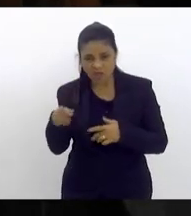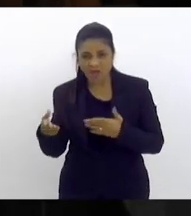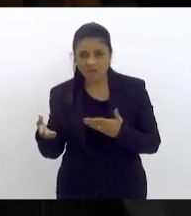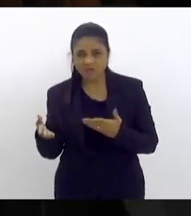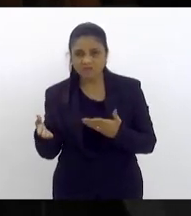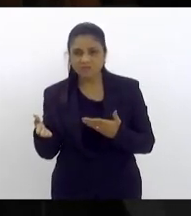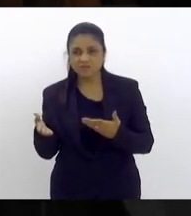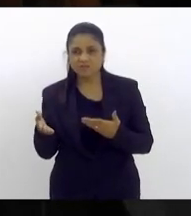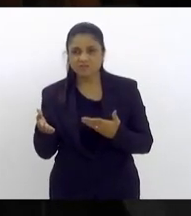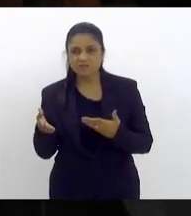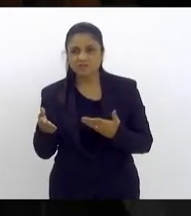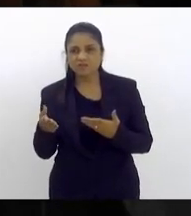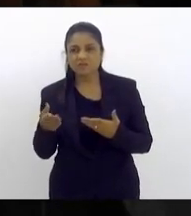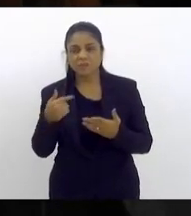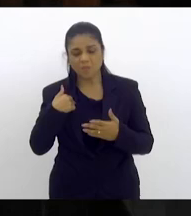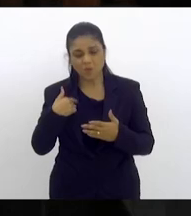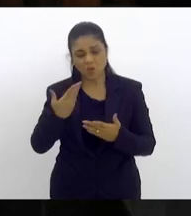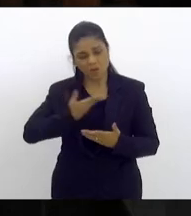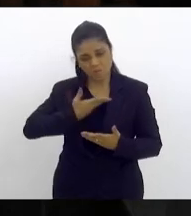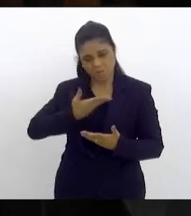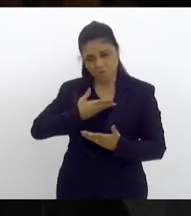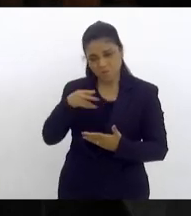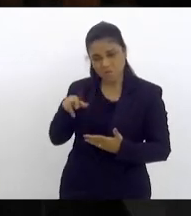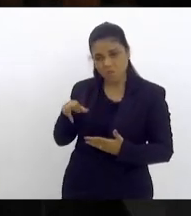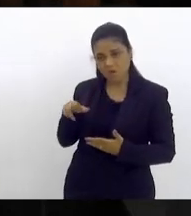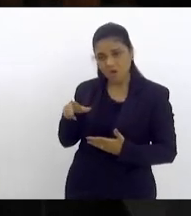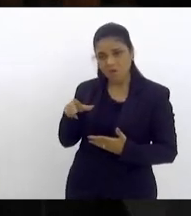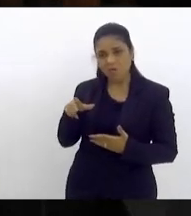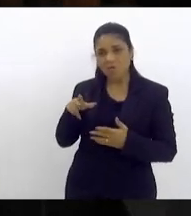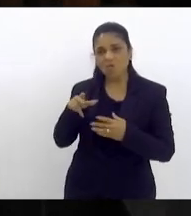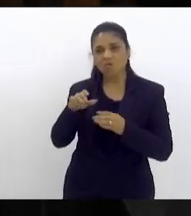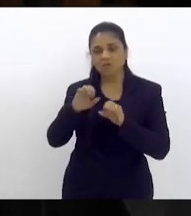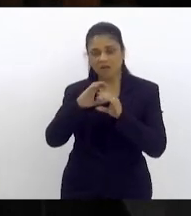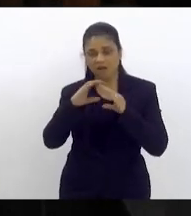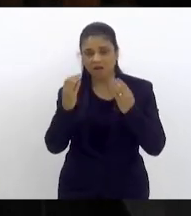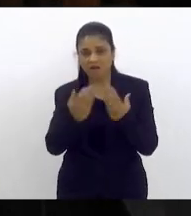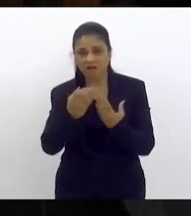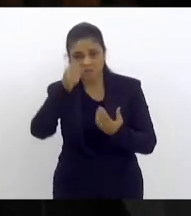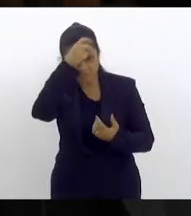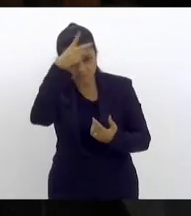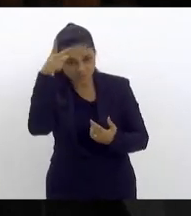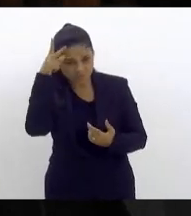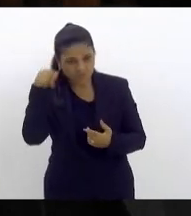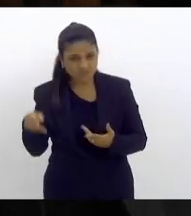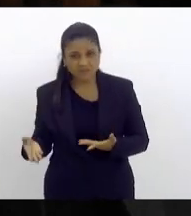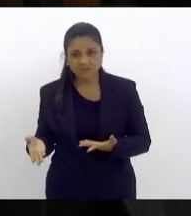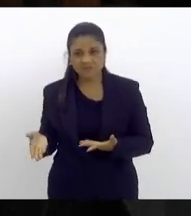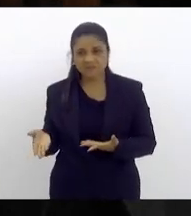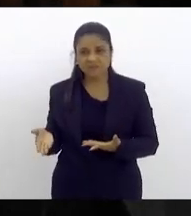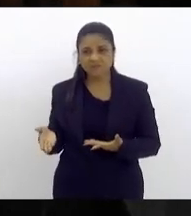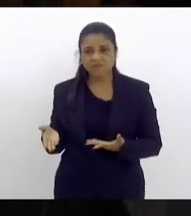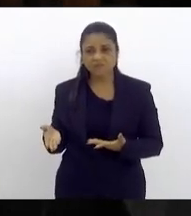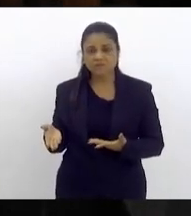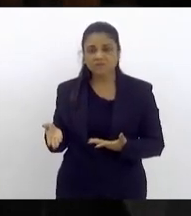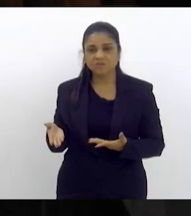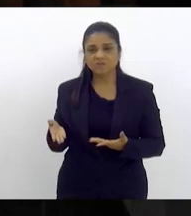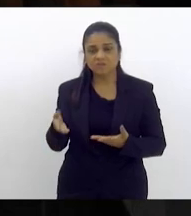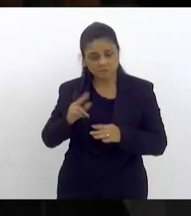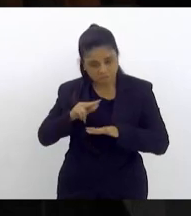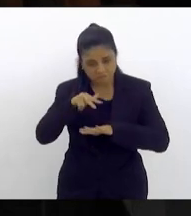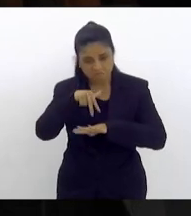ou retrasada colega do meu irmão Vereador Rogério Amorim na Câmara Municipal eu vi que foram os únicos que estavam ali